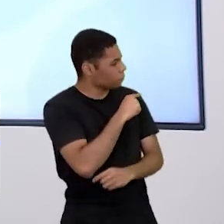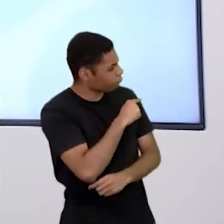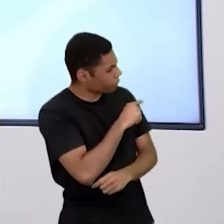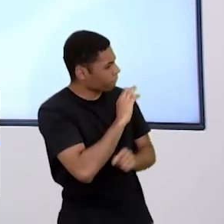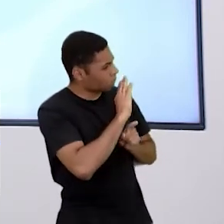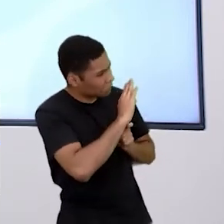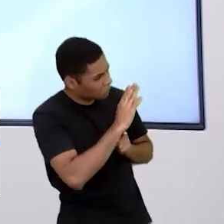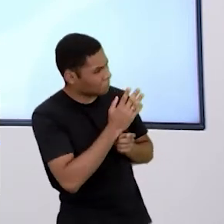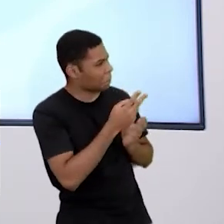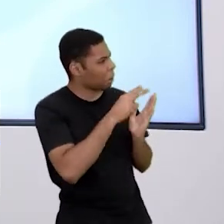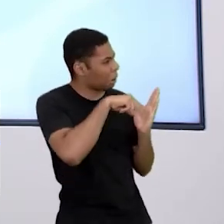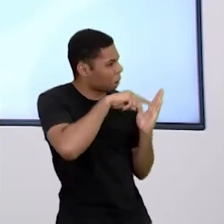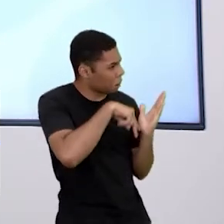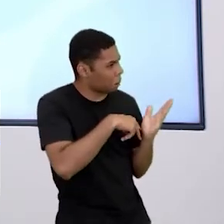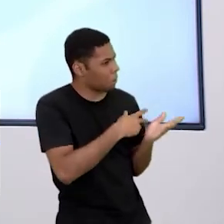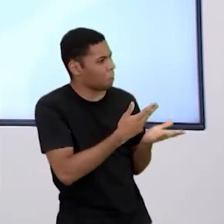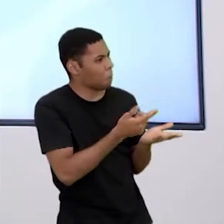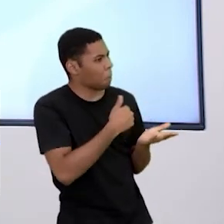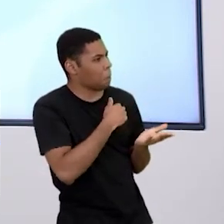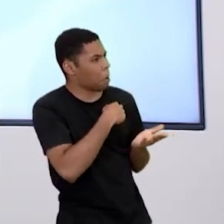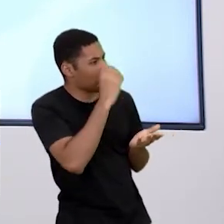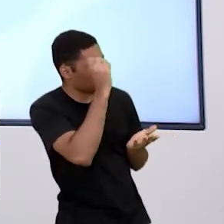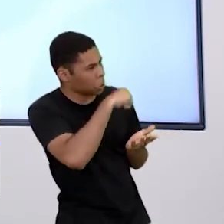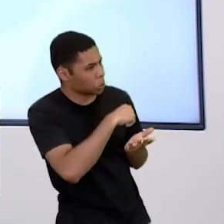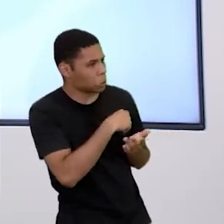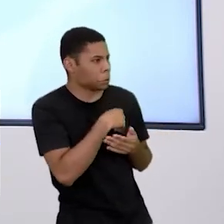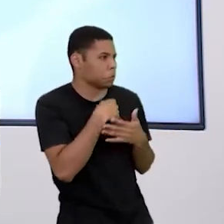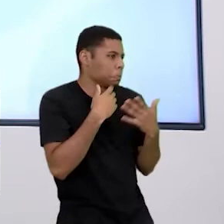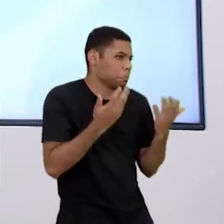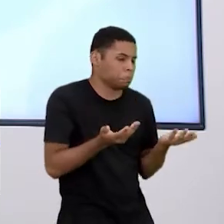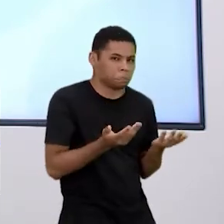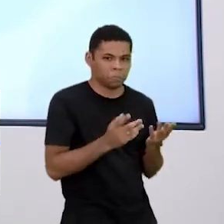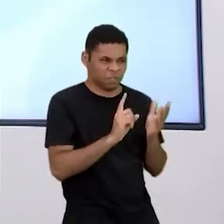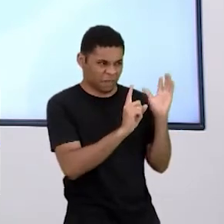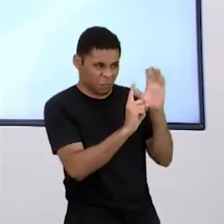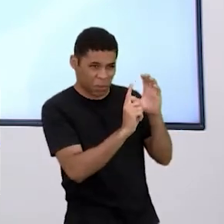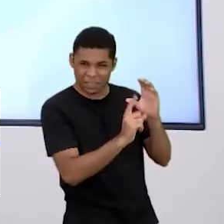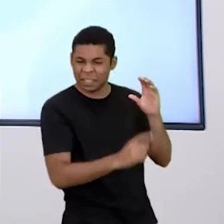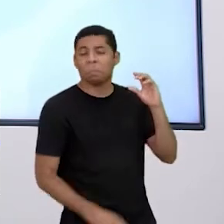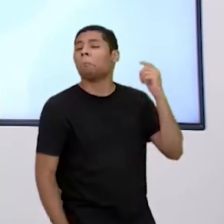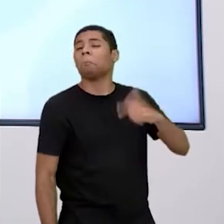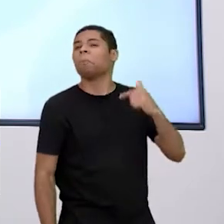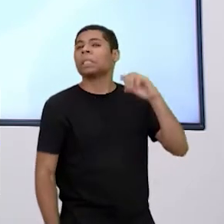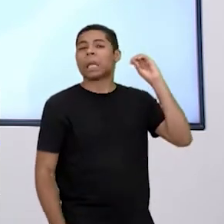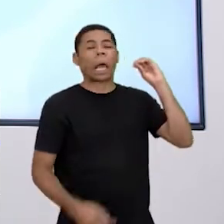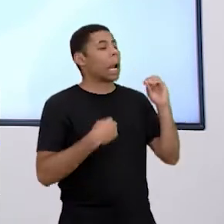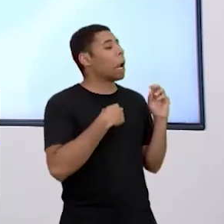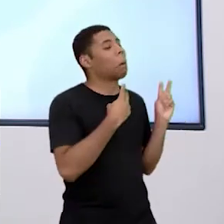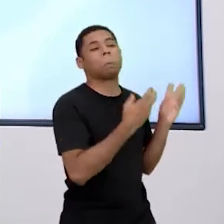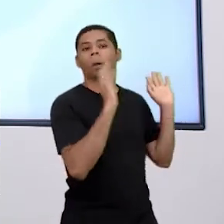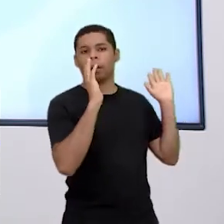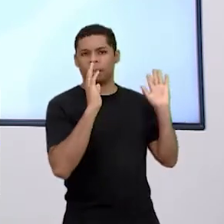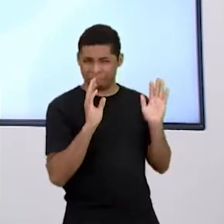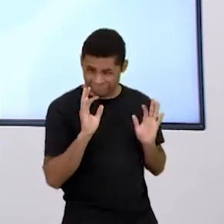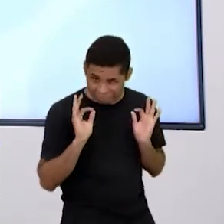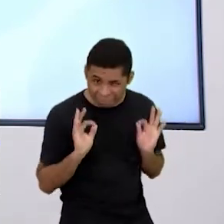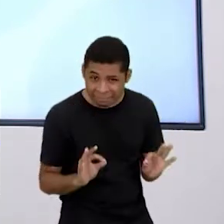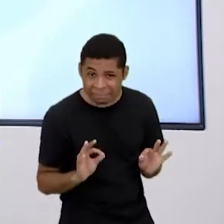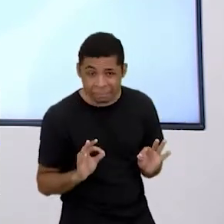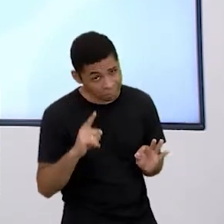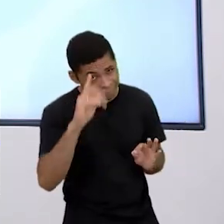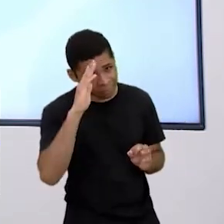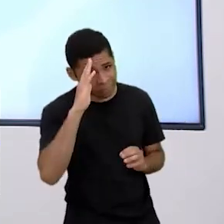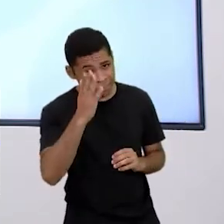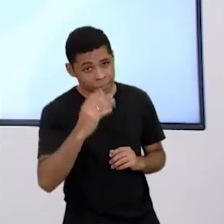que você teve para criar essa personagem. Aí você fala, não tive influência nenhuma. Será? Então, pensar sobre o assunto, né? Se você não